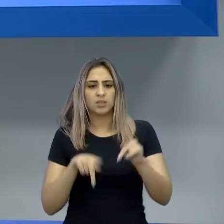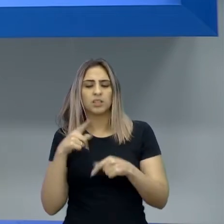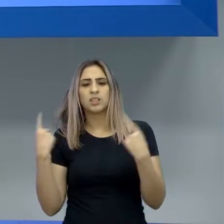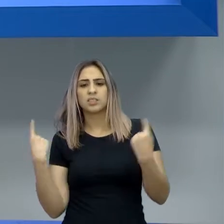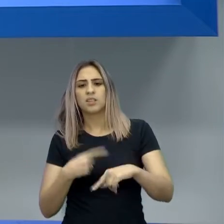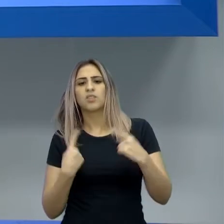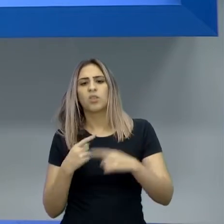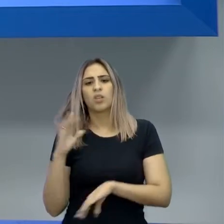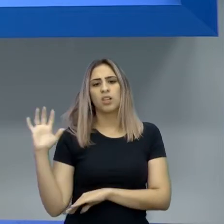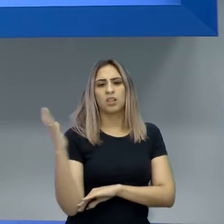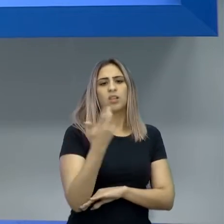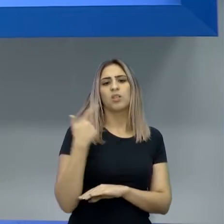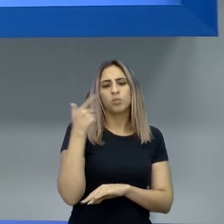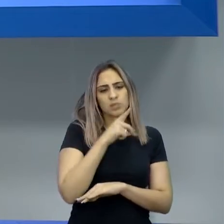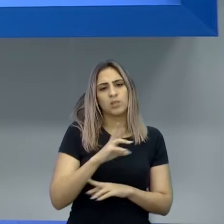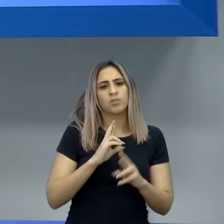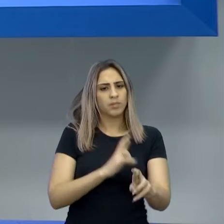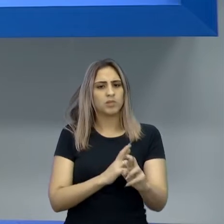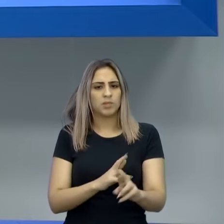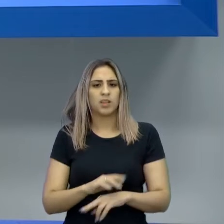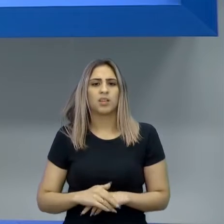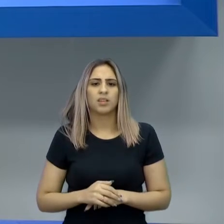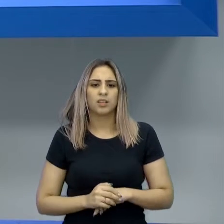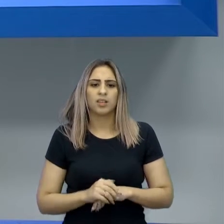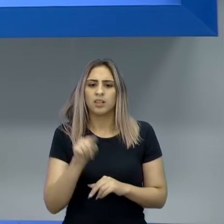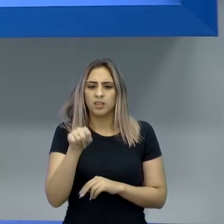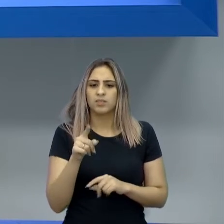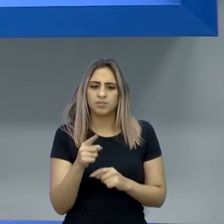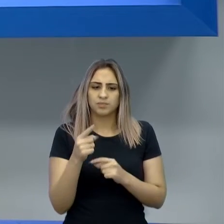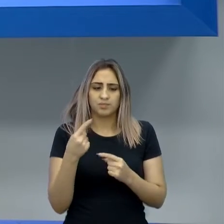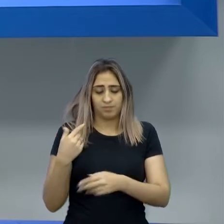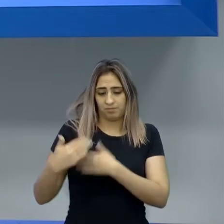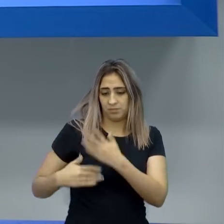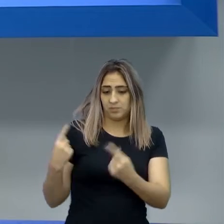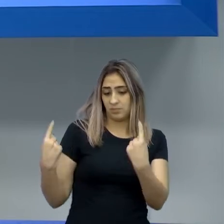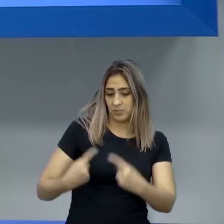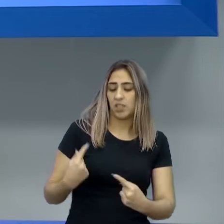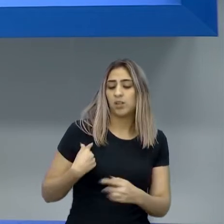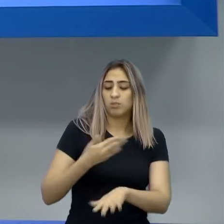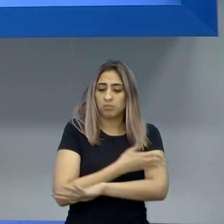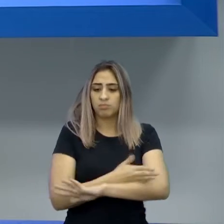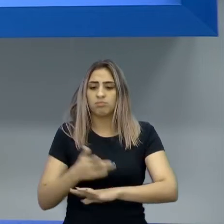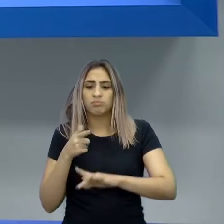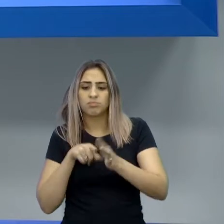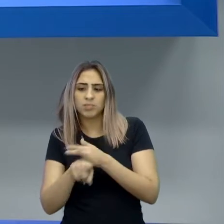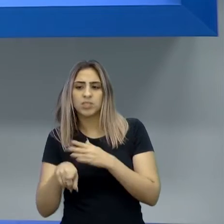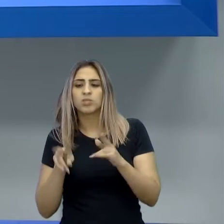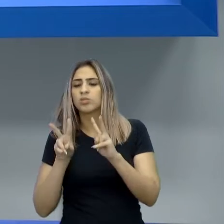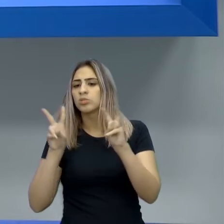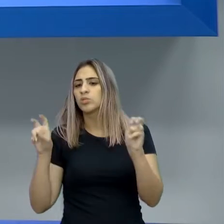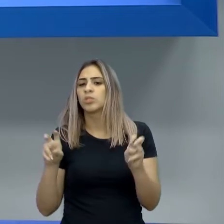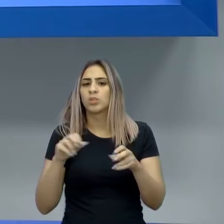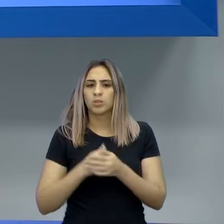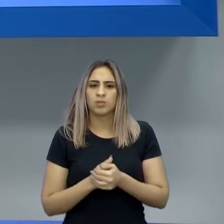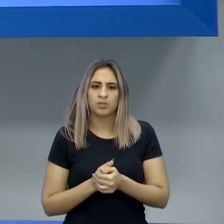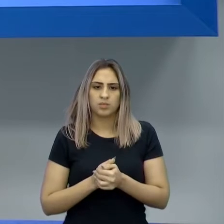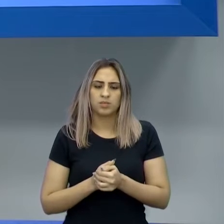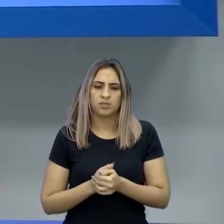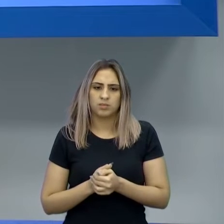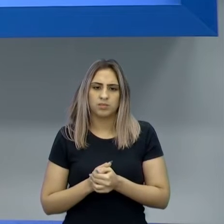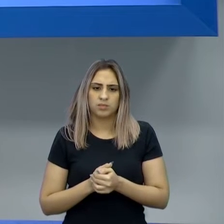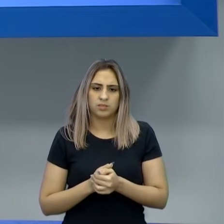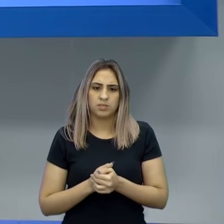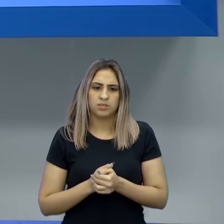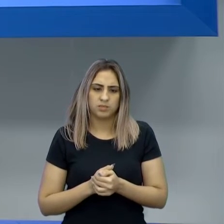desafiou a natureza e conseguiu prosperar. Então, lá nesse desafio, né, eu acabei pesquisando sobre os inuites,